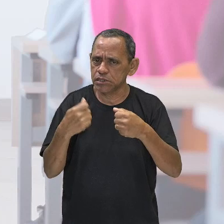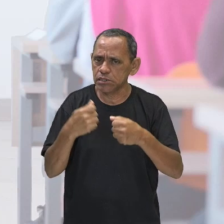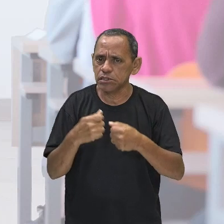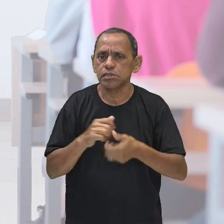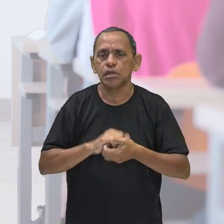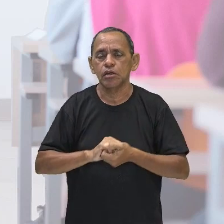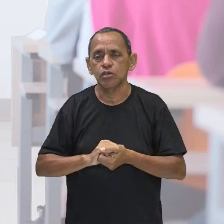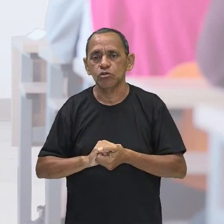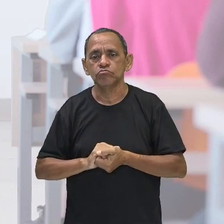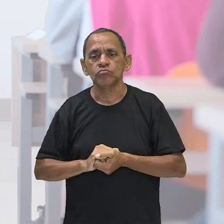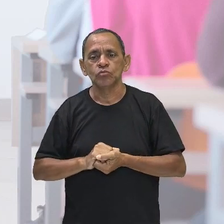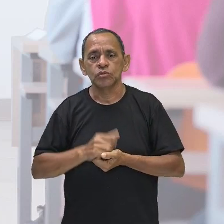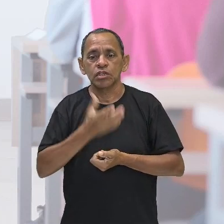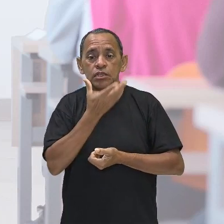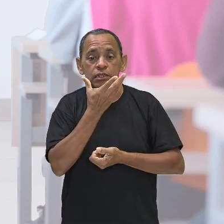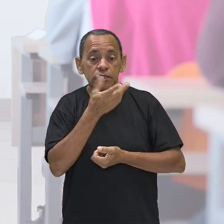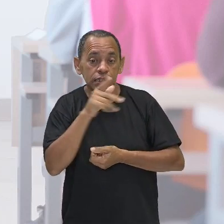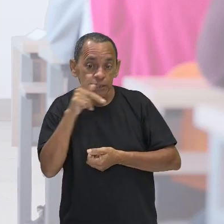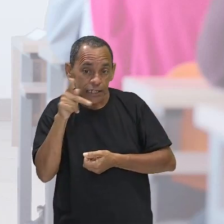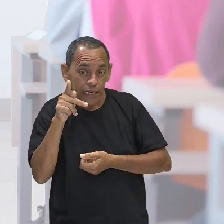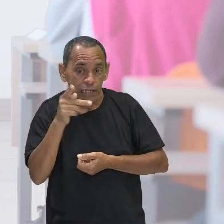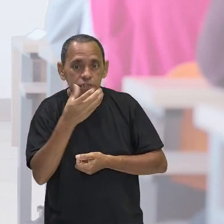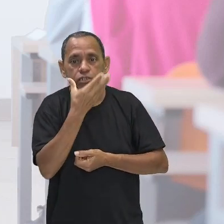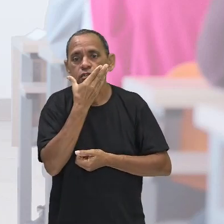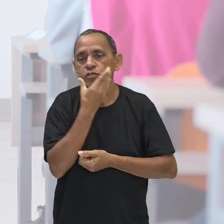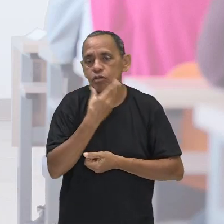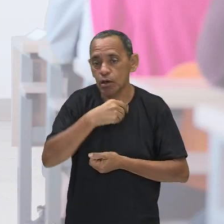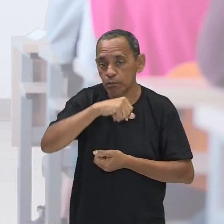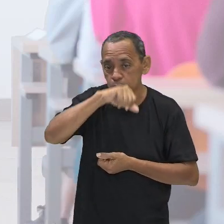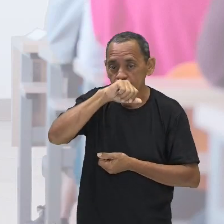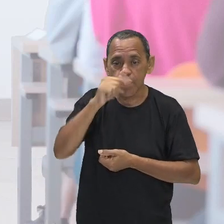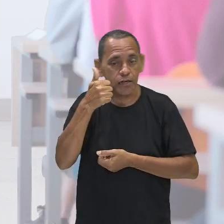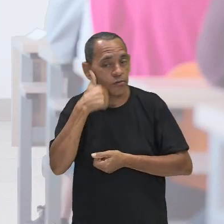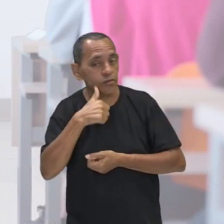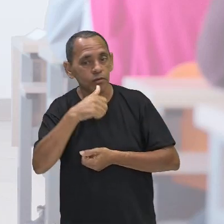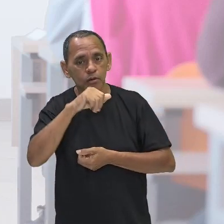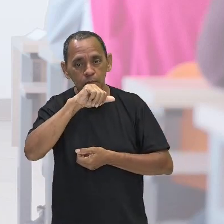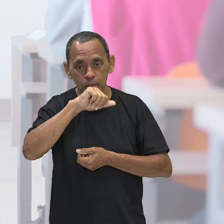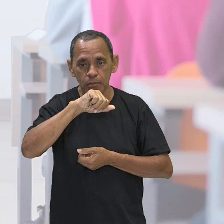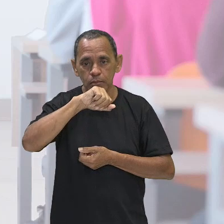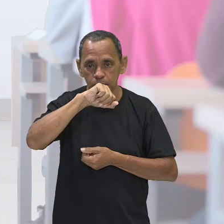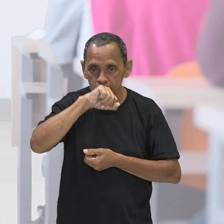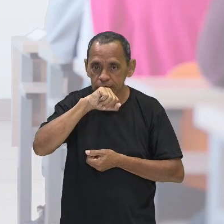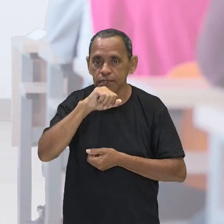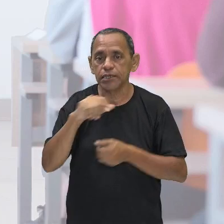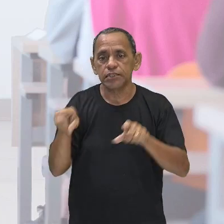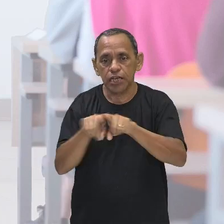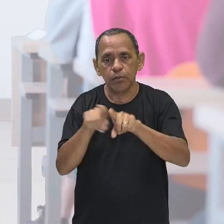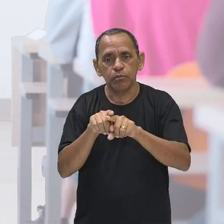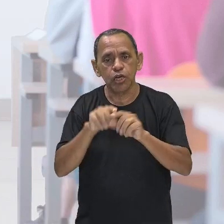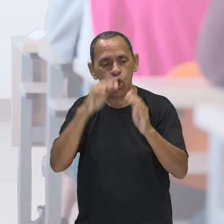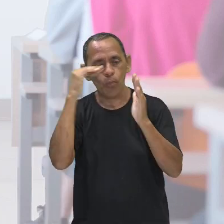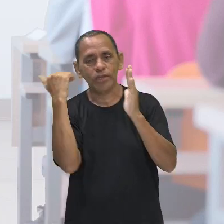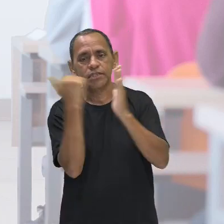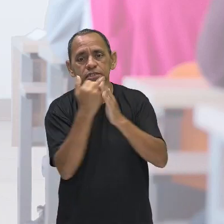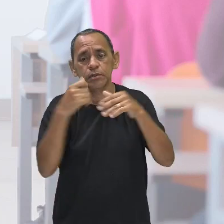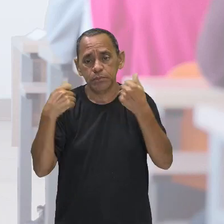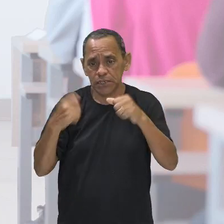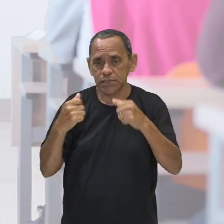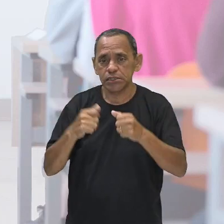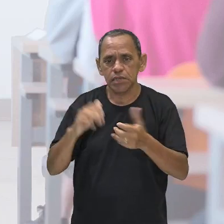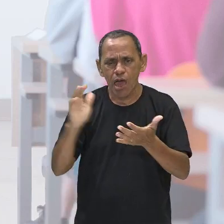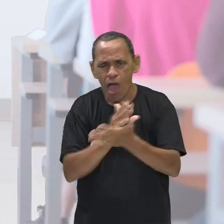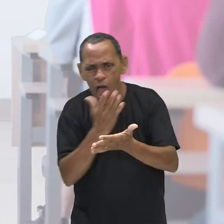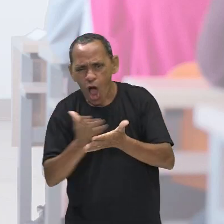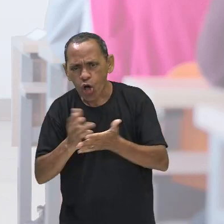não é verdade? E se não cumprirem? São punidos. Alguns programas sociais, por exemplo, ele vai deixar